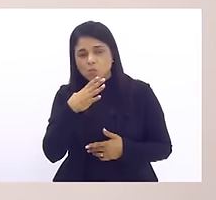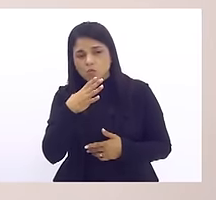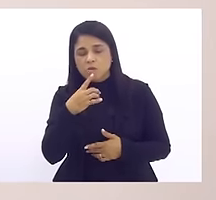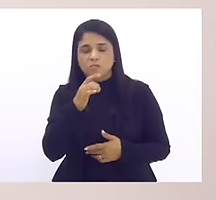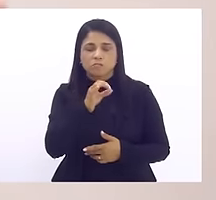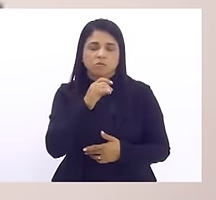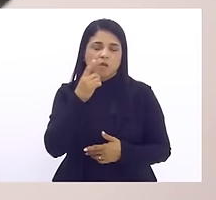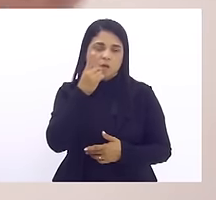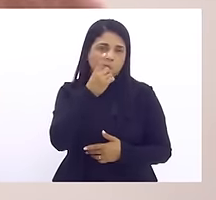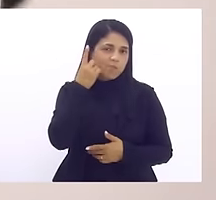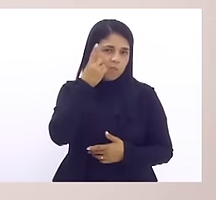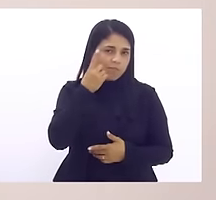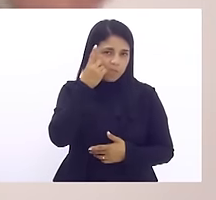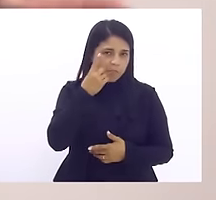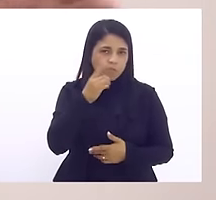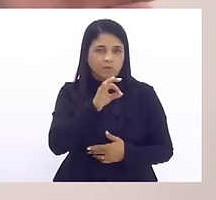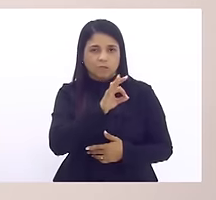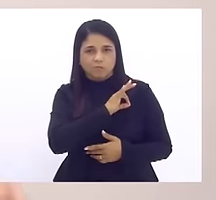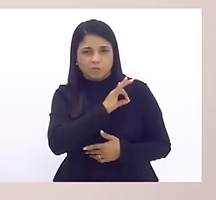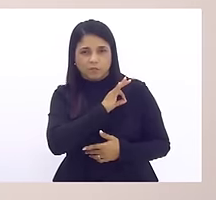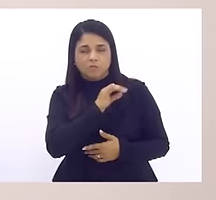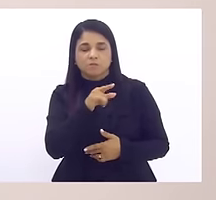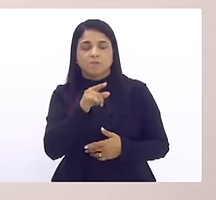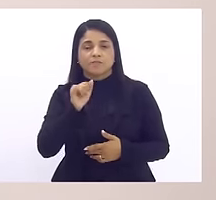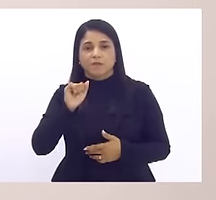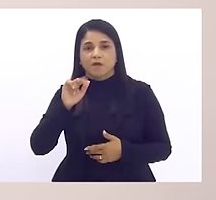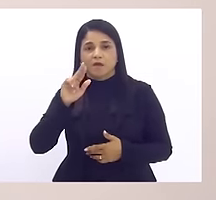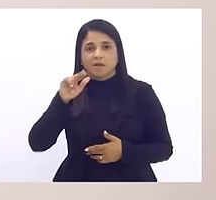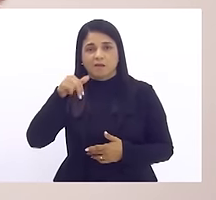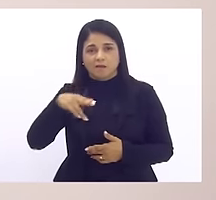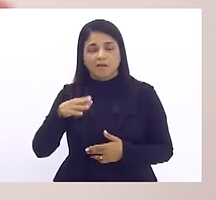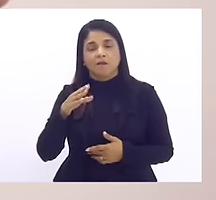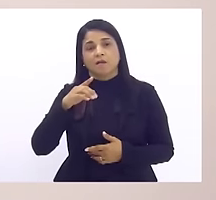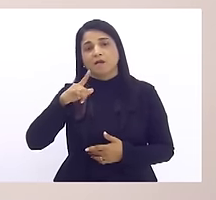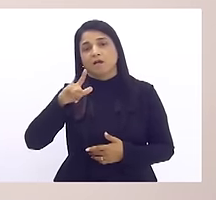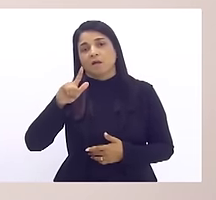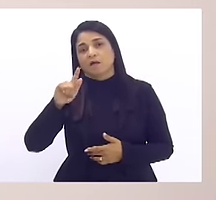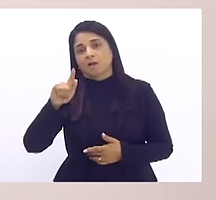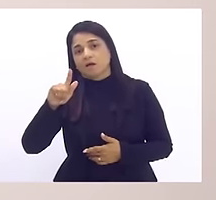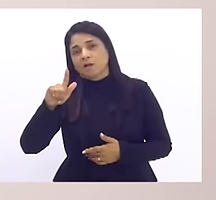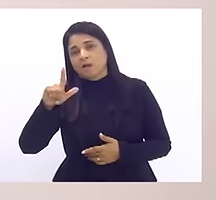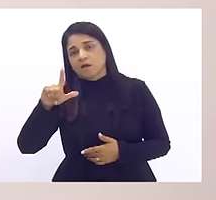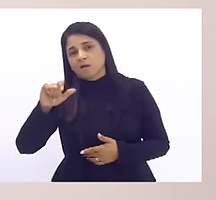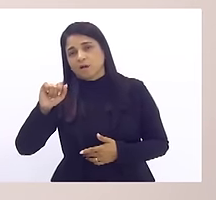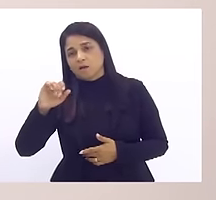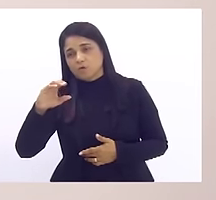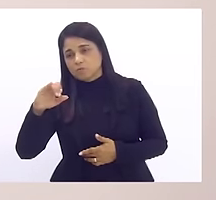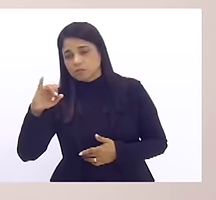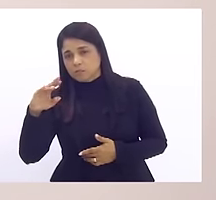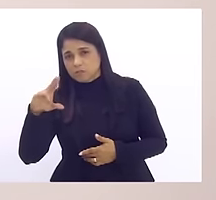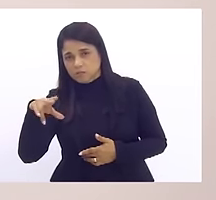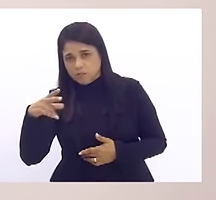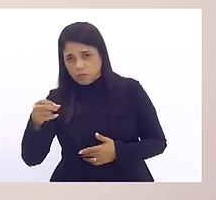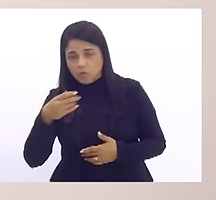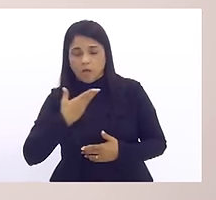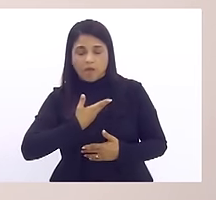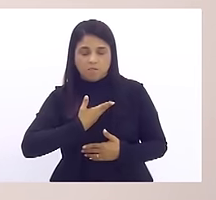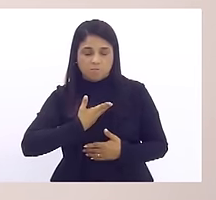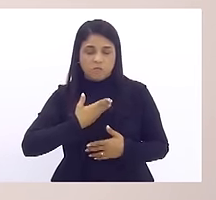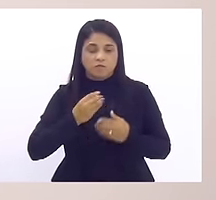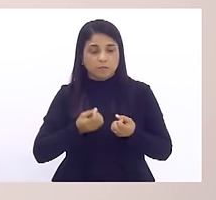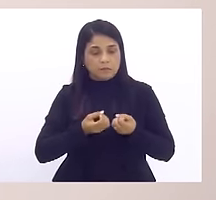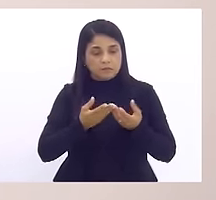que é o Alan o presidente Detran glaucim que é um grande amigo eu tenho certeza que nós vamos entregar a população